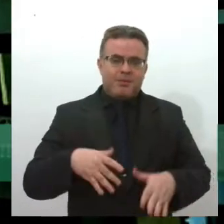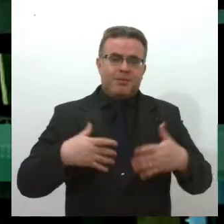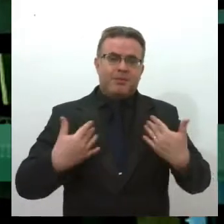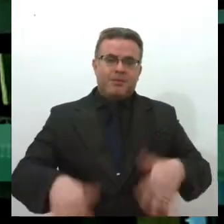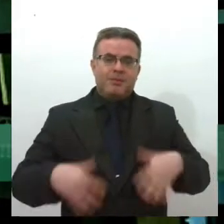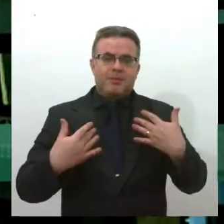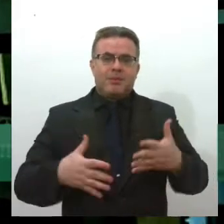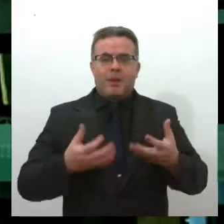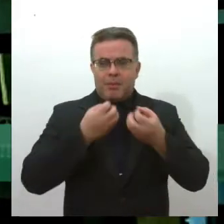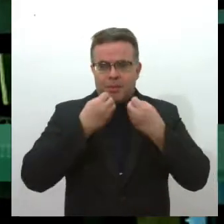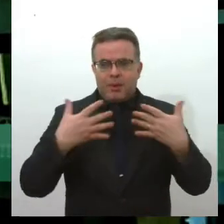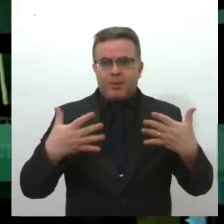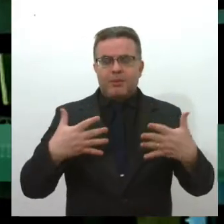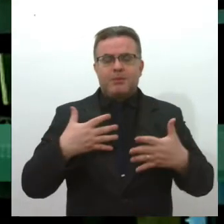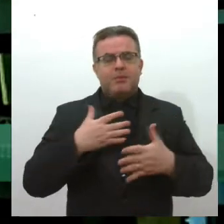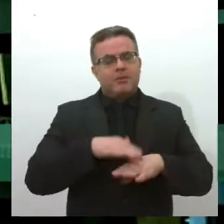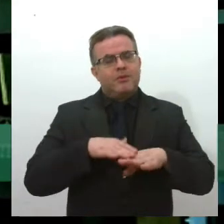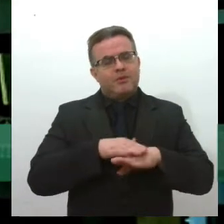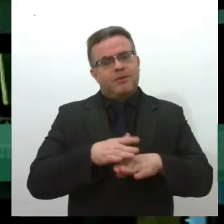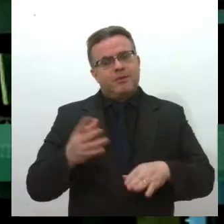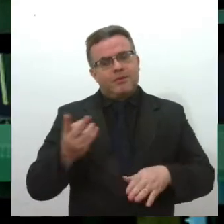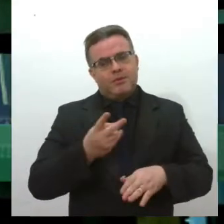estar falando com vocês.